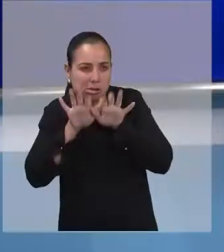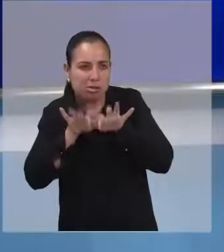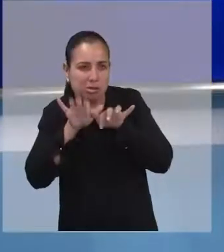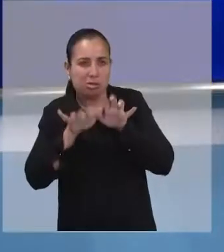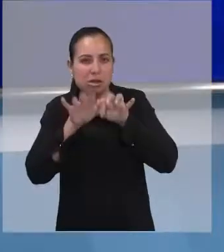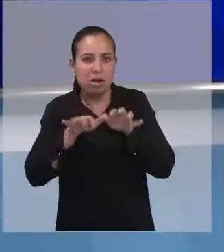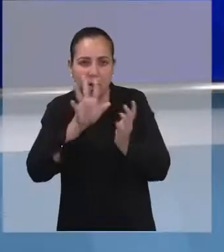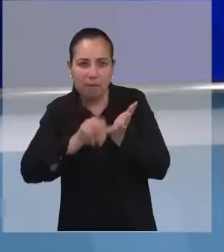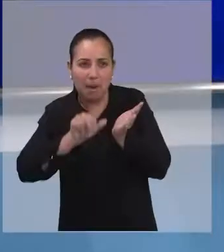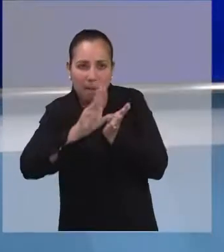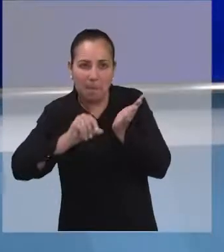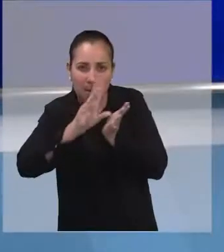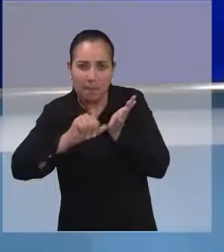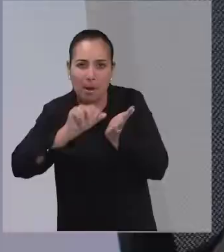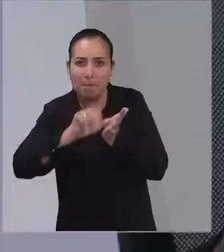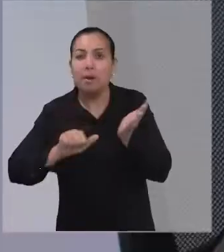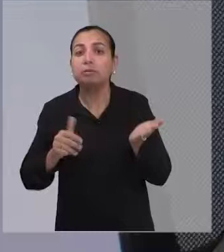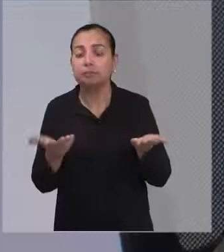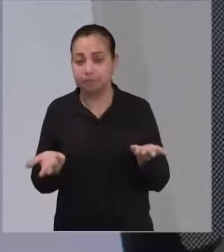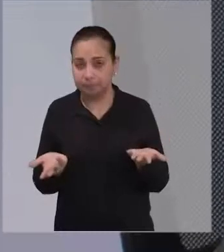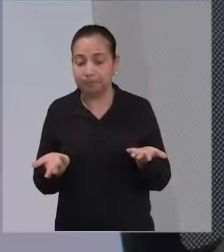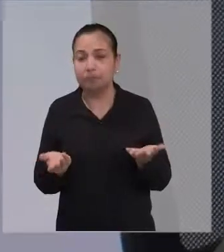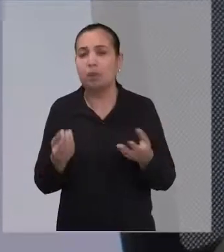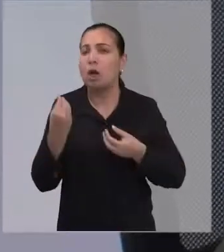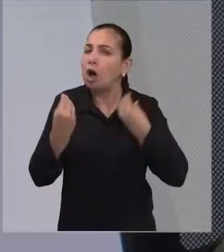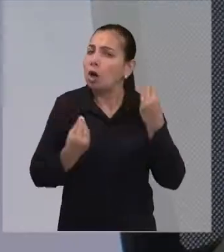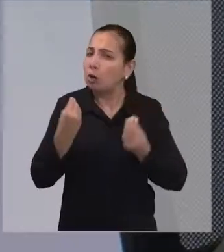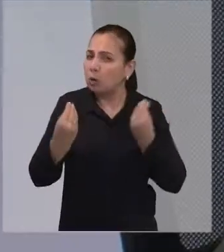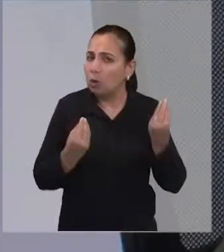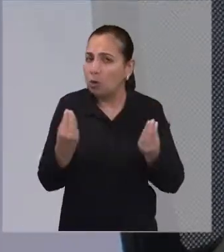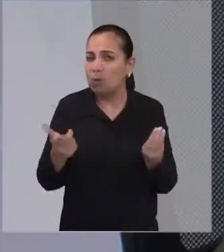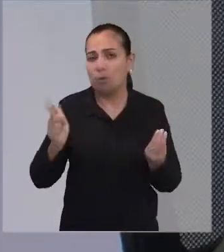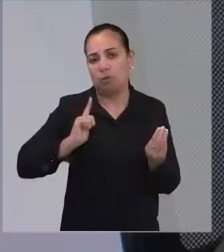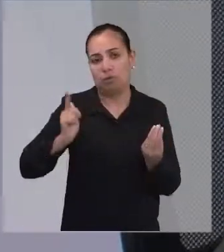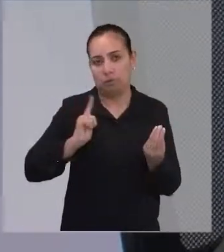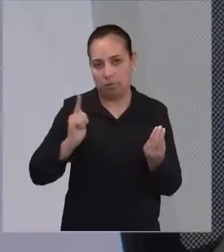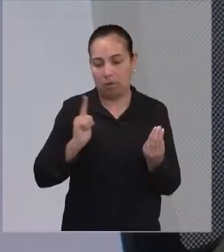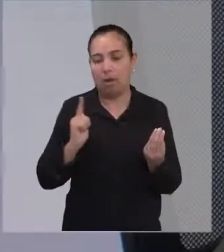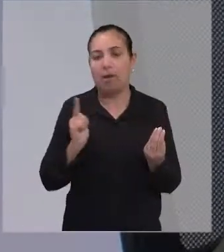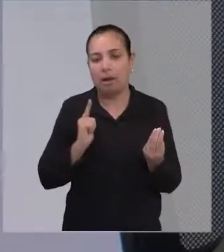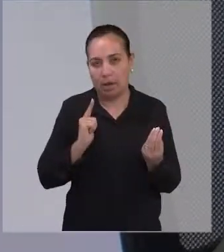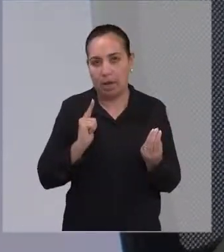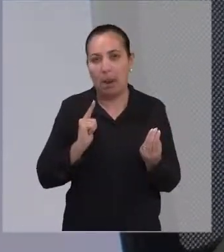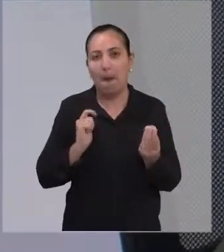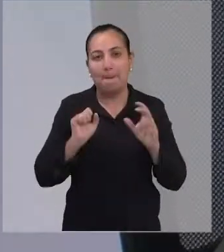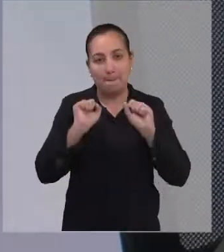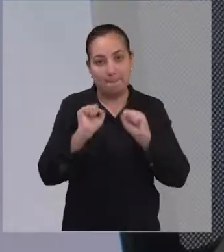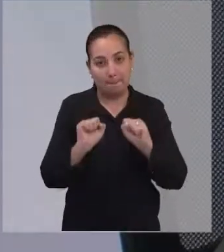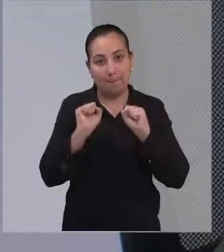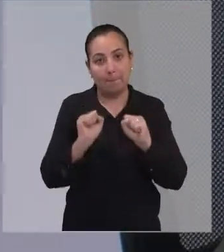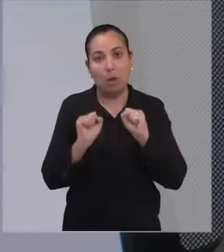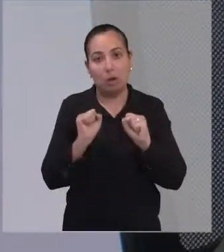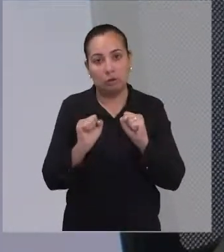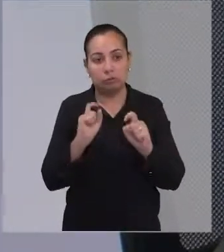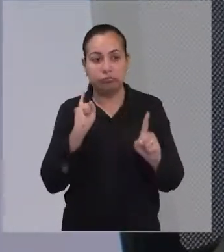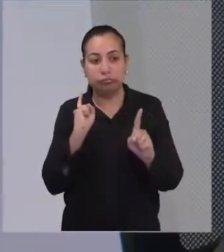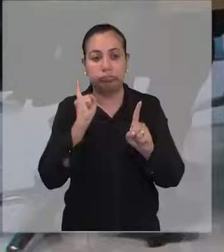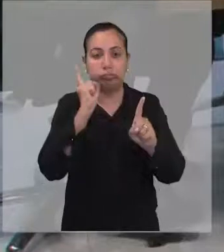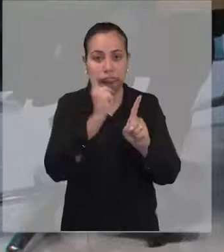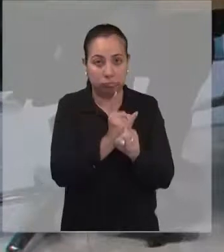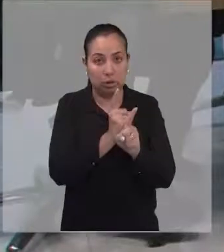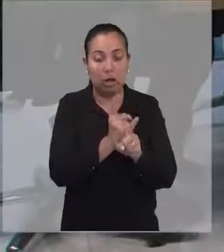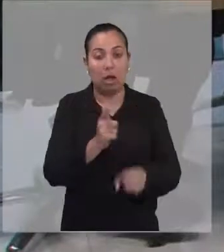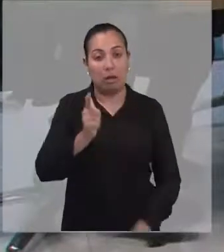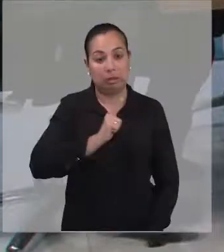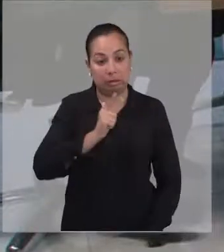houve. Isso, houve. Então. Até que ponto isso pode comprometer a lisura